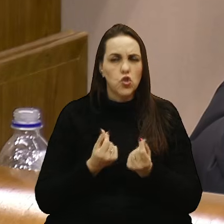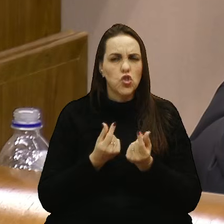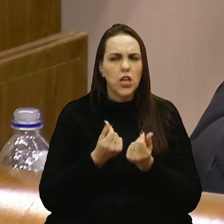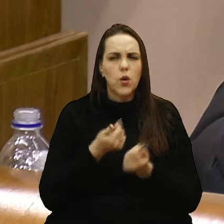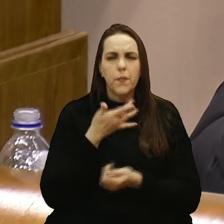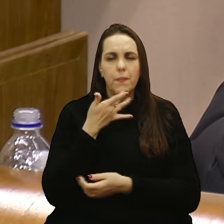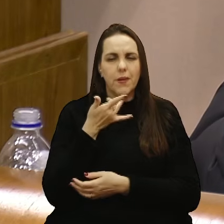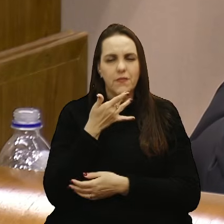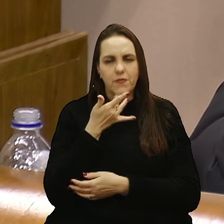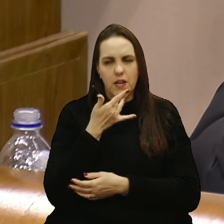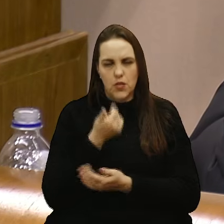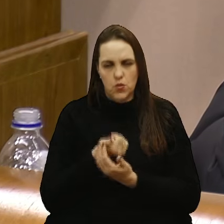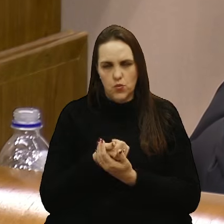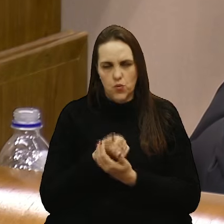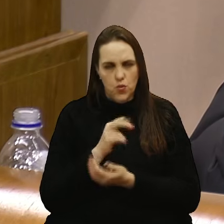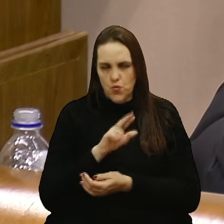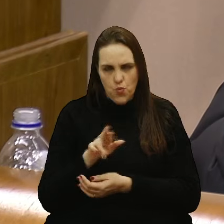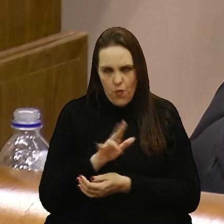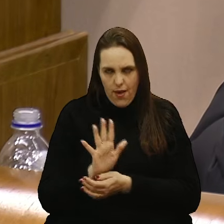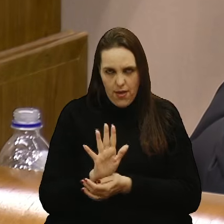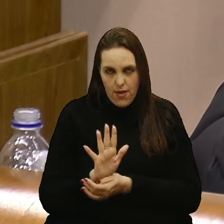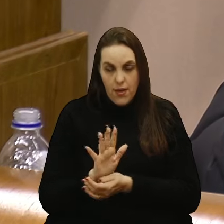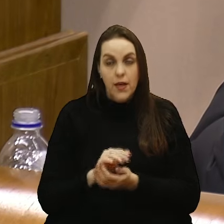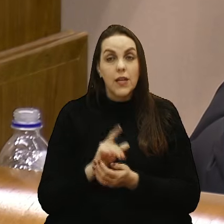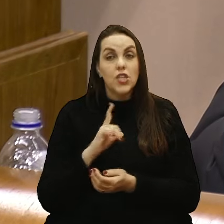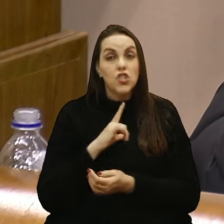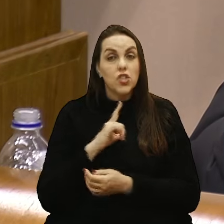fácil, existia